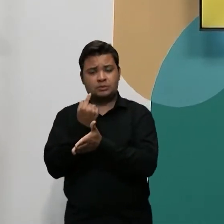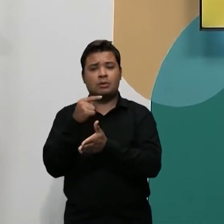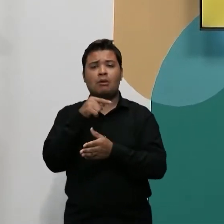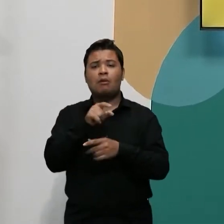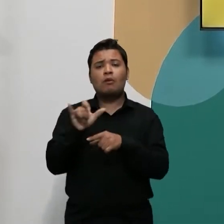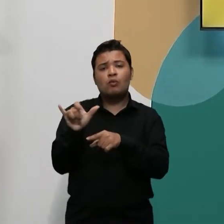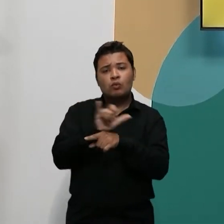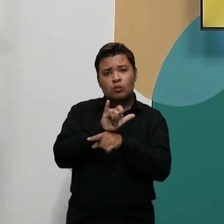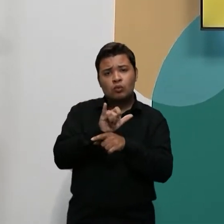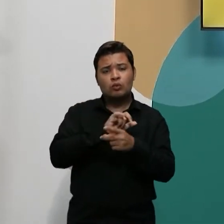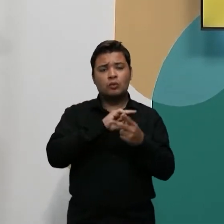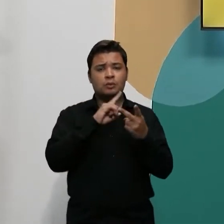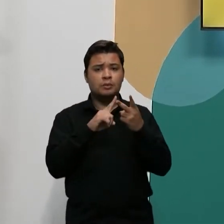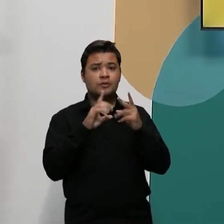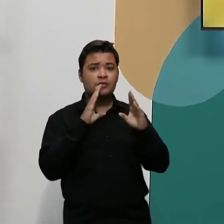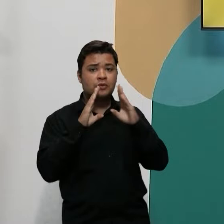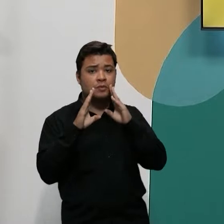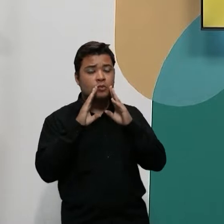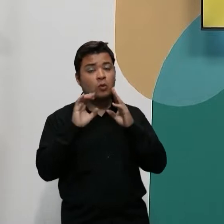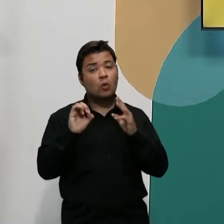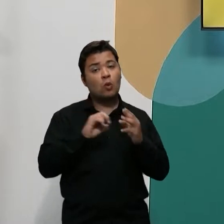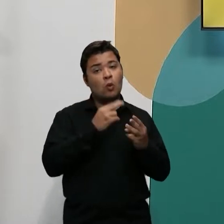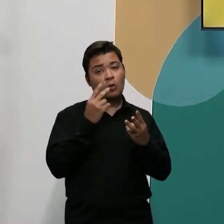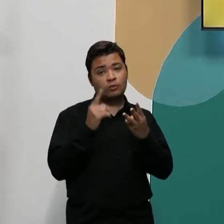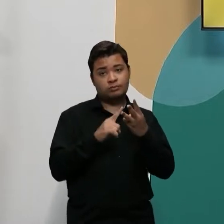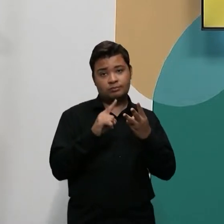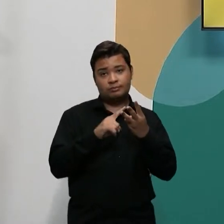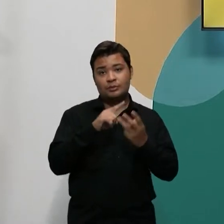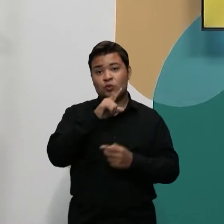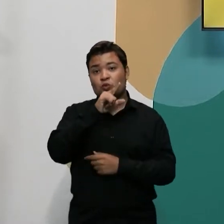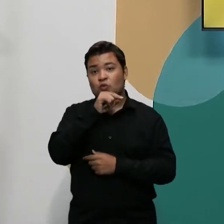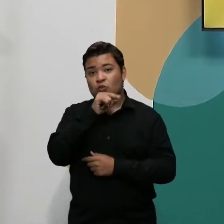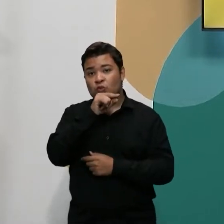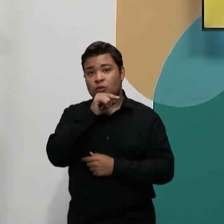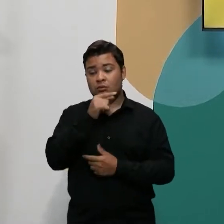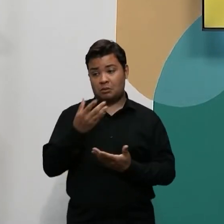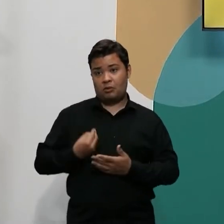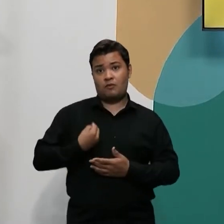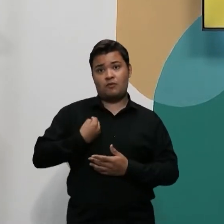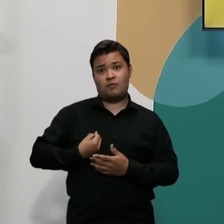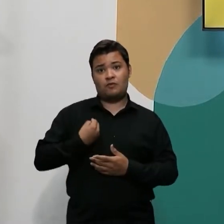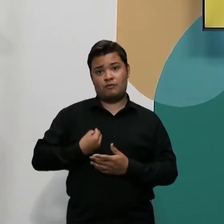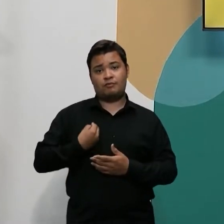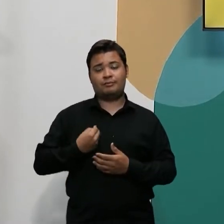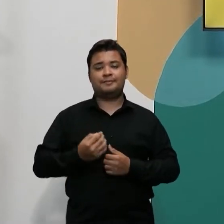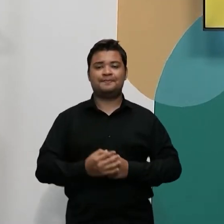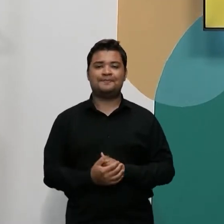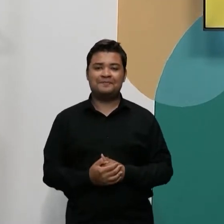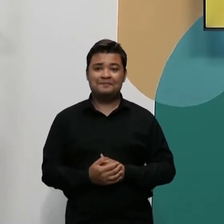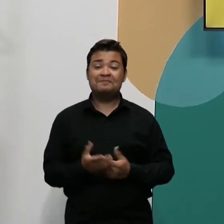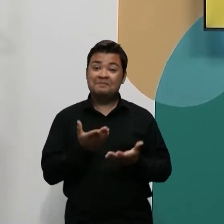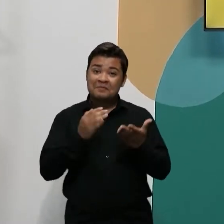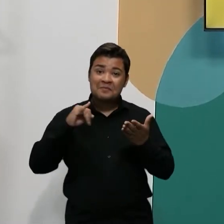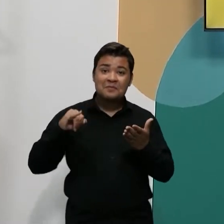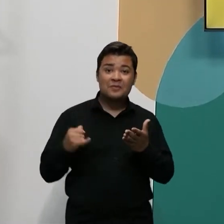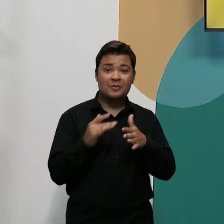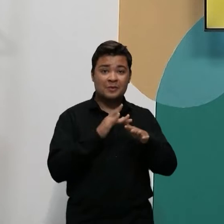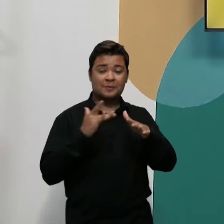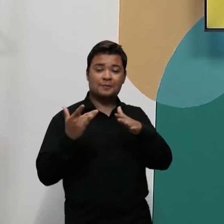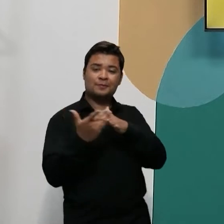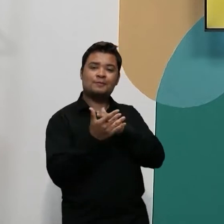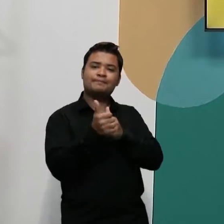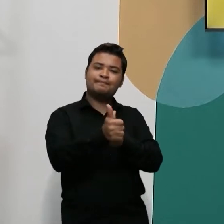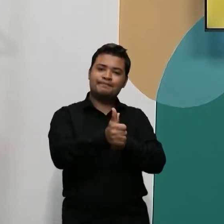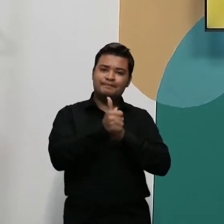YouTube, Facebook ou Twitter. Nós estamos ao vivo. Aproveita e siga a gente nas redes sociais.